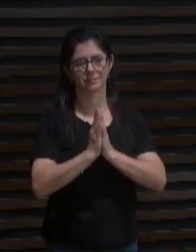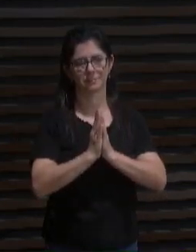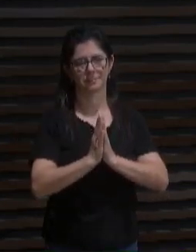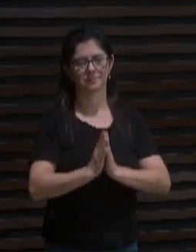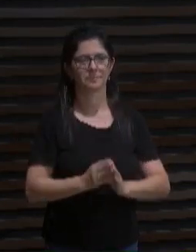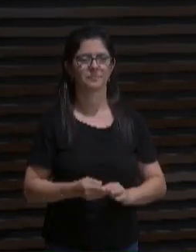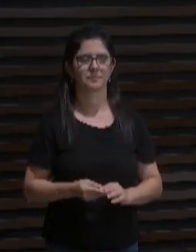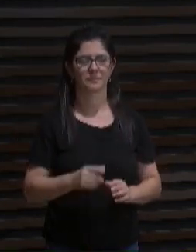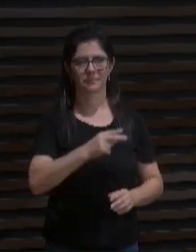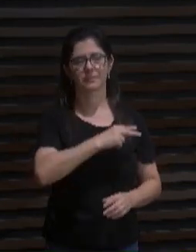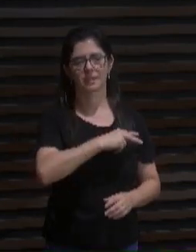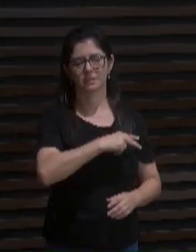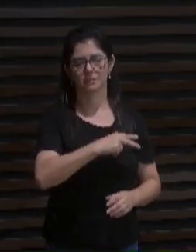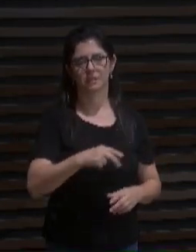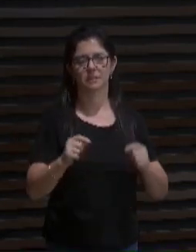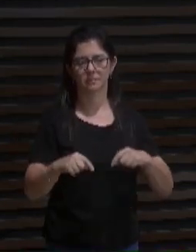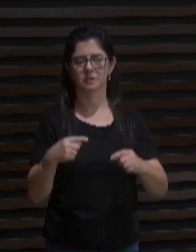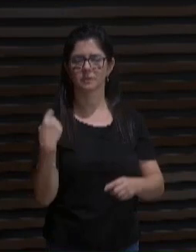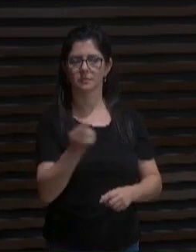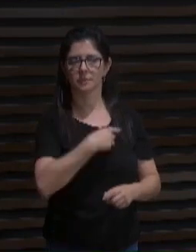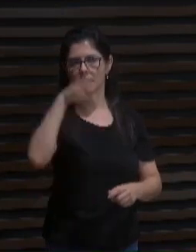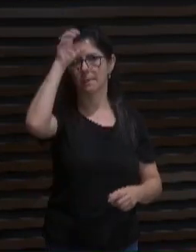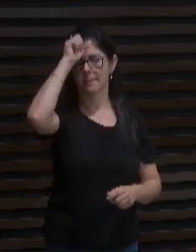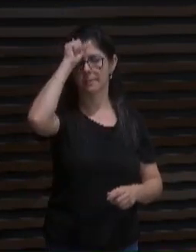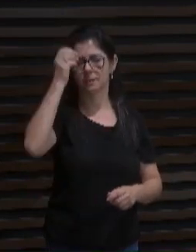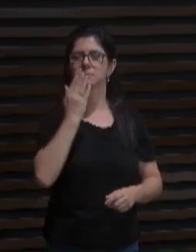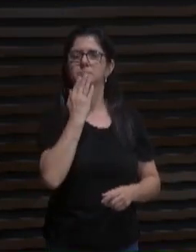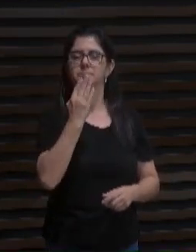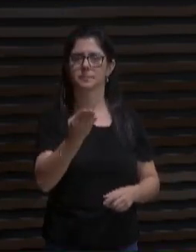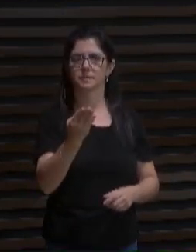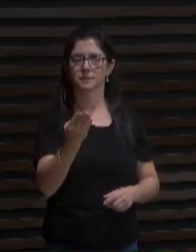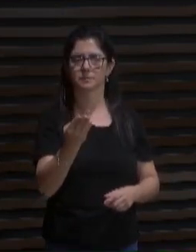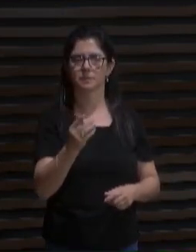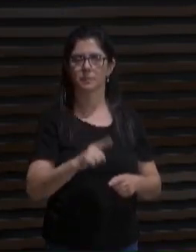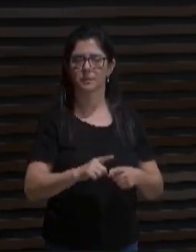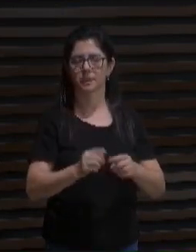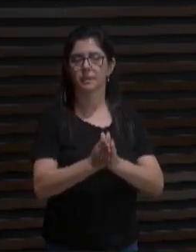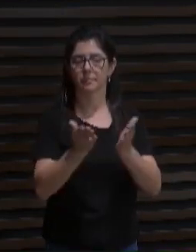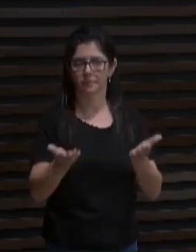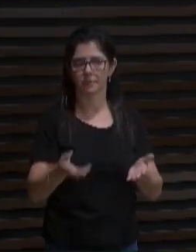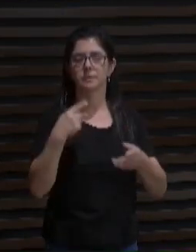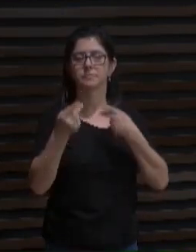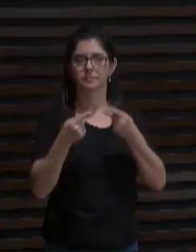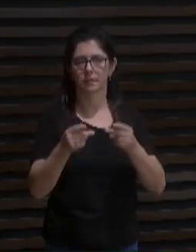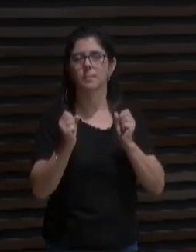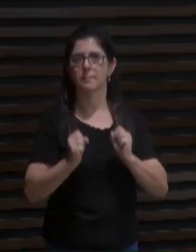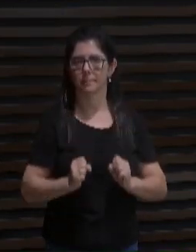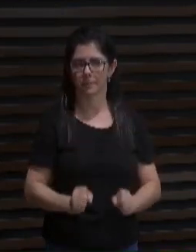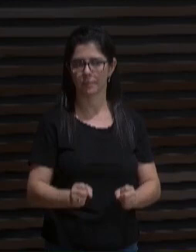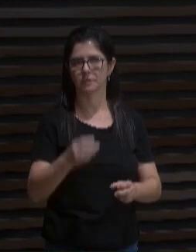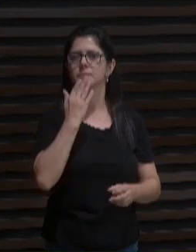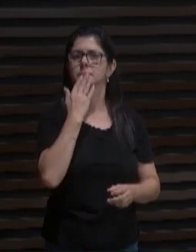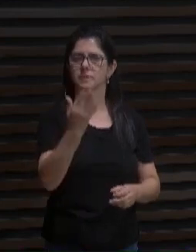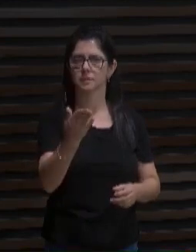Particularmente aqui nós estamos aprendendo o seguinte, ó, pedir, porque a Bíblia fala que nós podemos pedir. É para pedir, é para